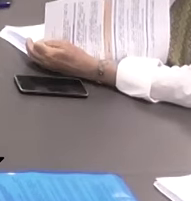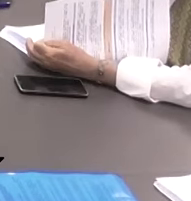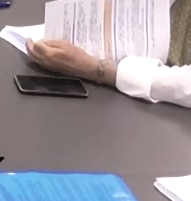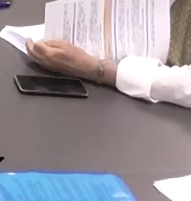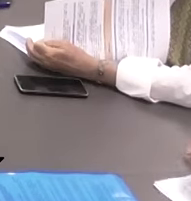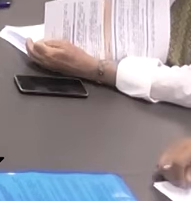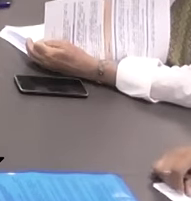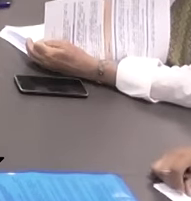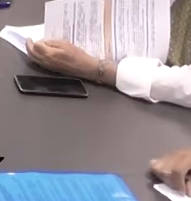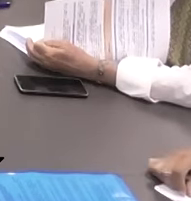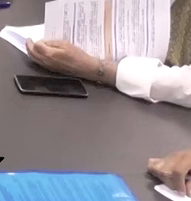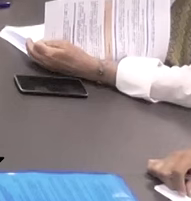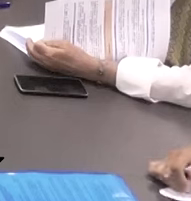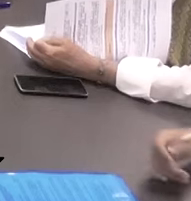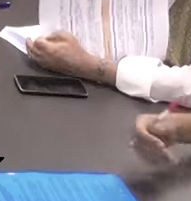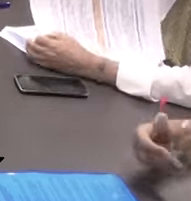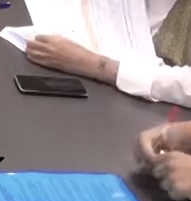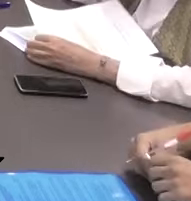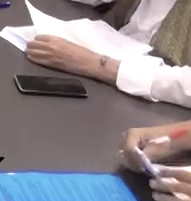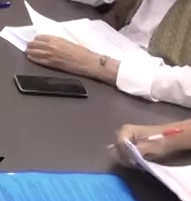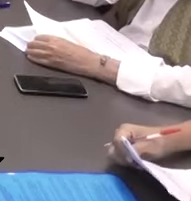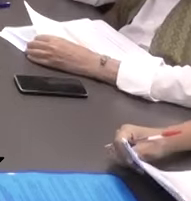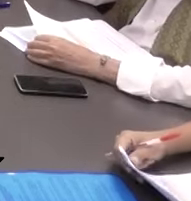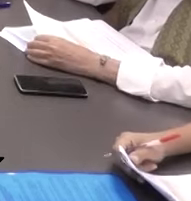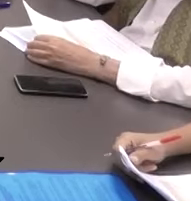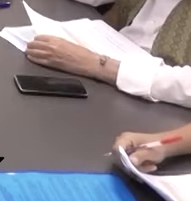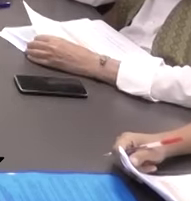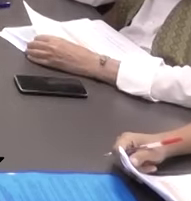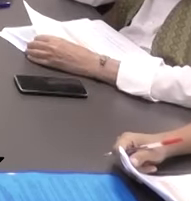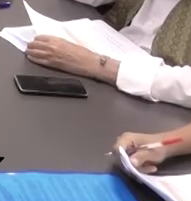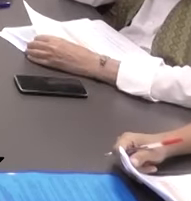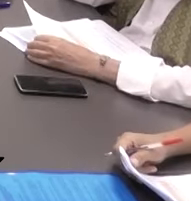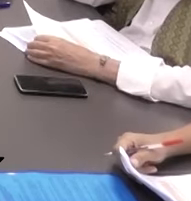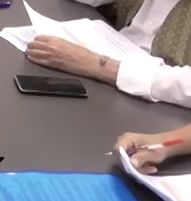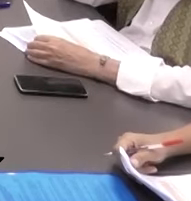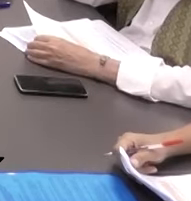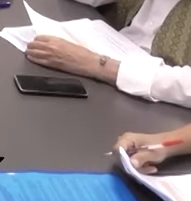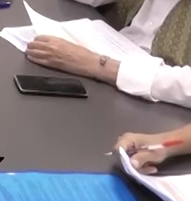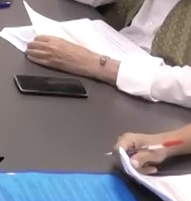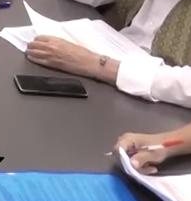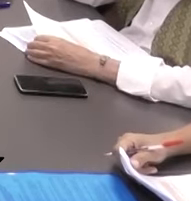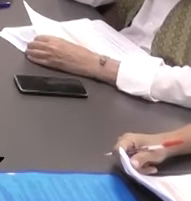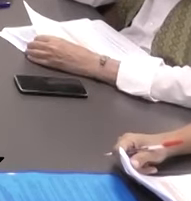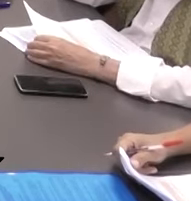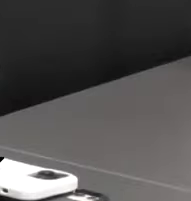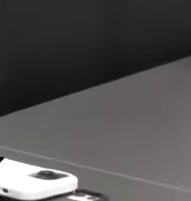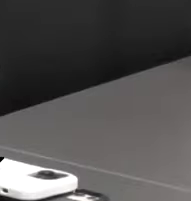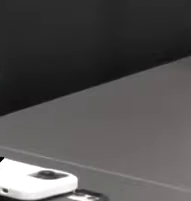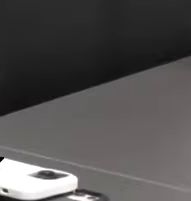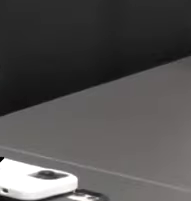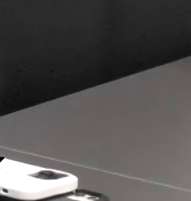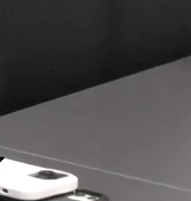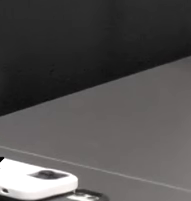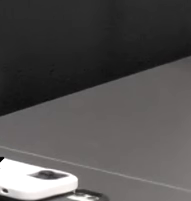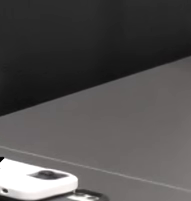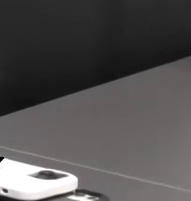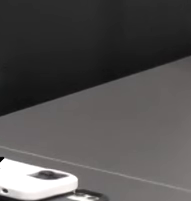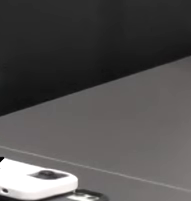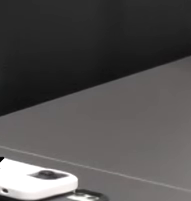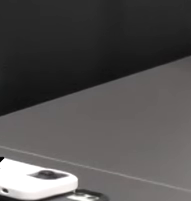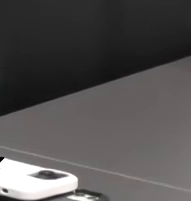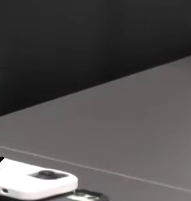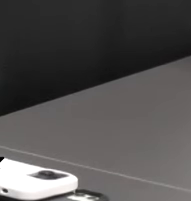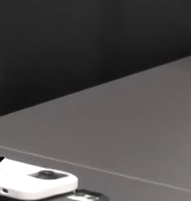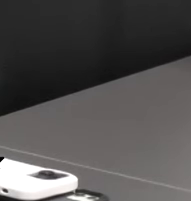Chamo os trabalhos à ordem para cantar novamente. Em votação, em discussão, os projetos pela anexação,